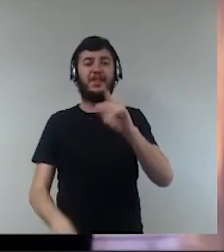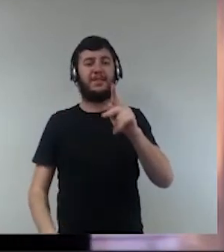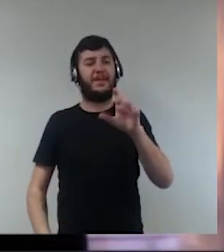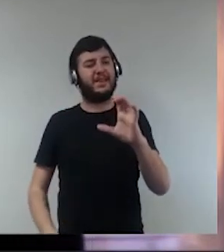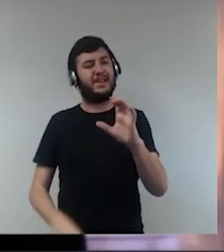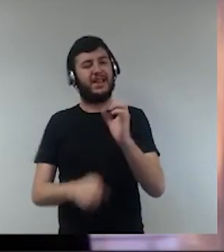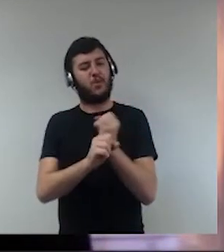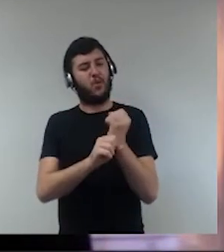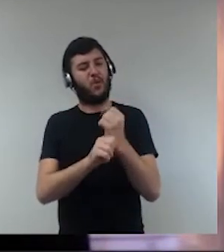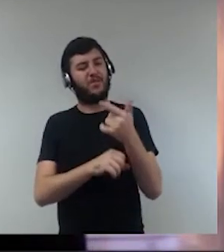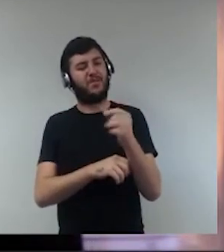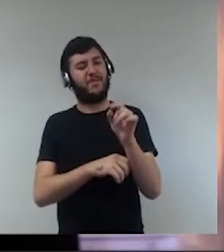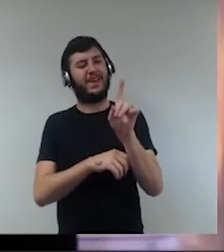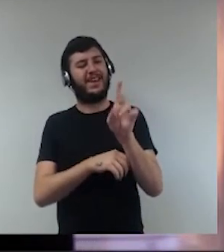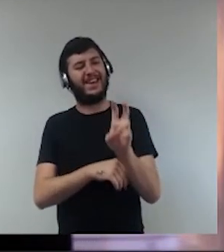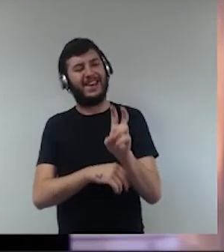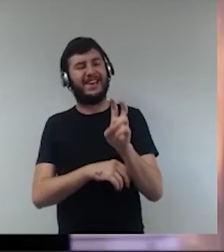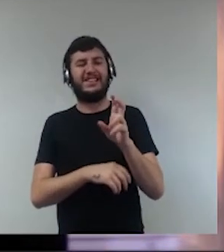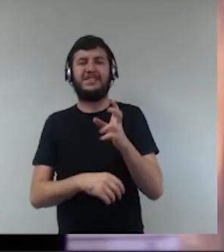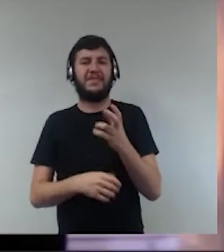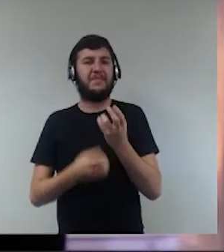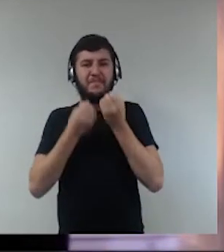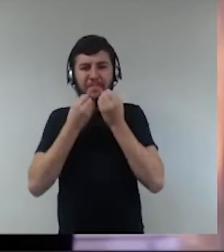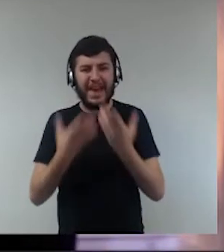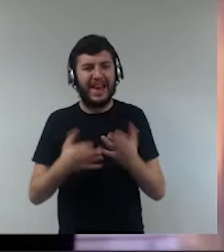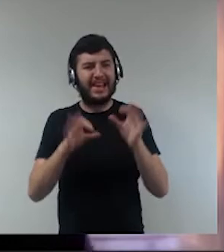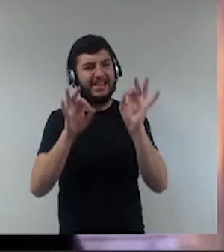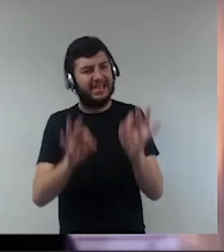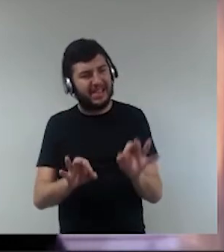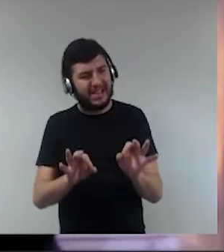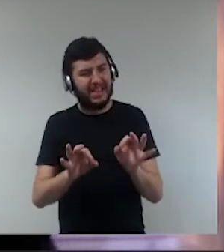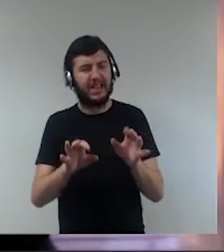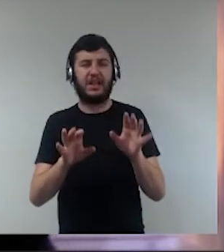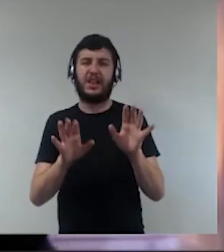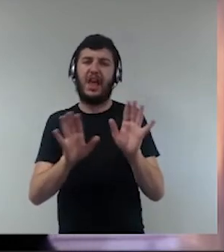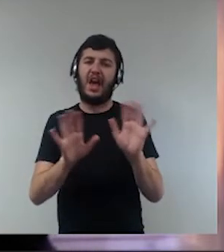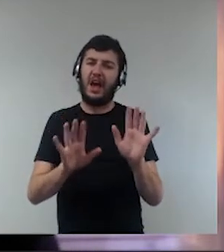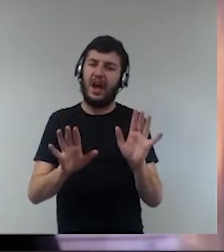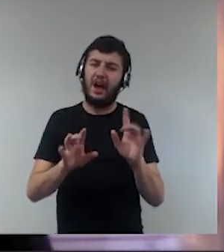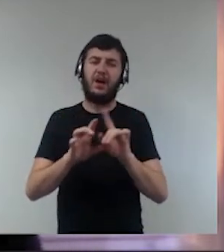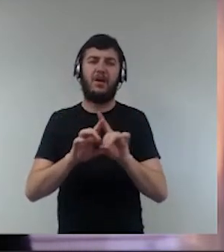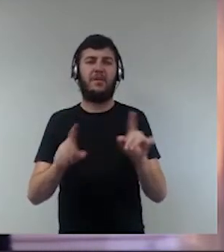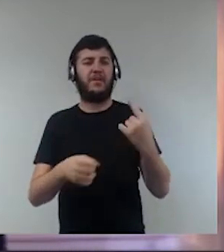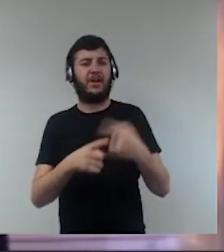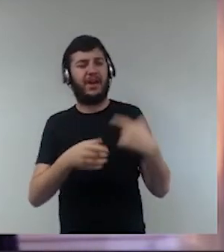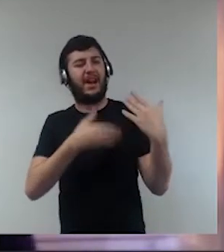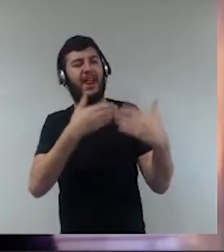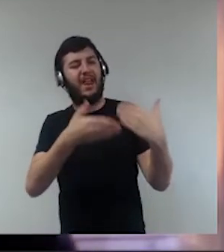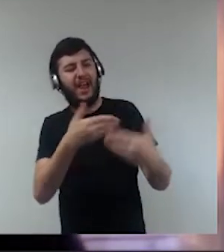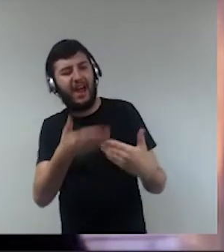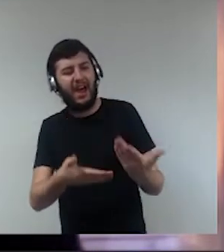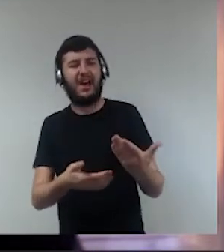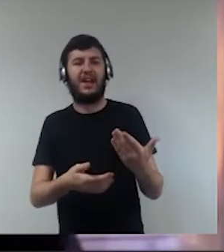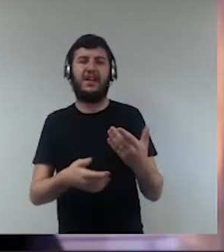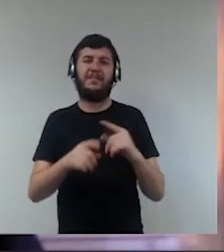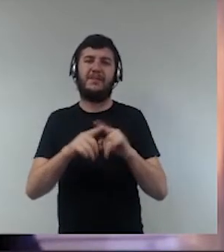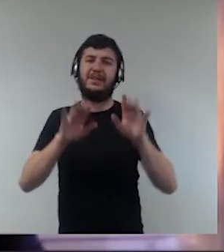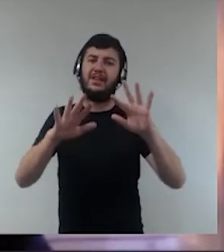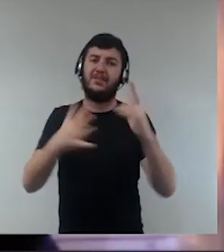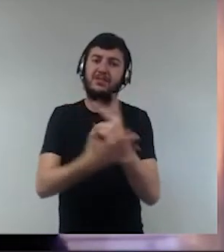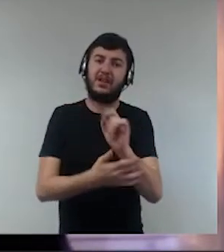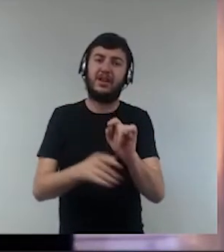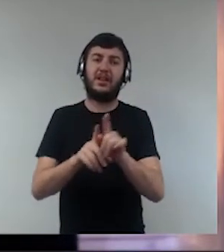em relação às comunicações processuais, que o artigo 246, parágrafo 1º, que